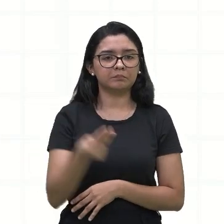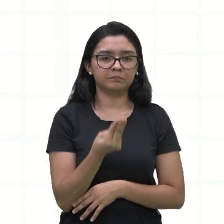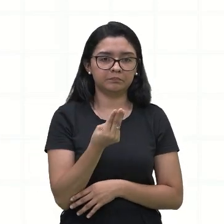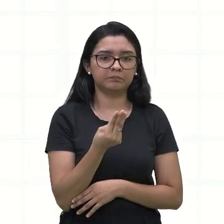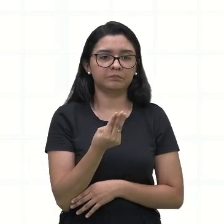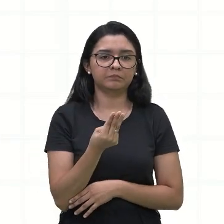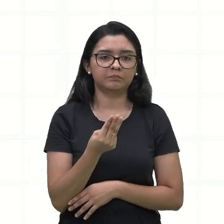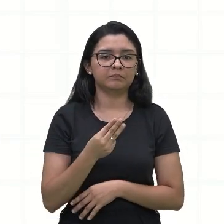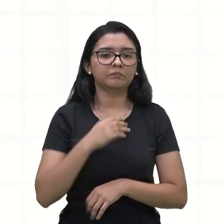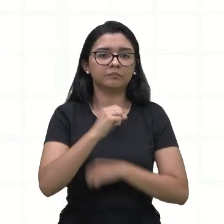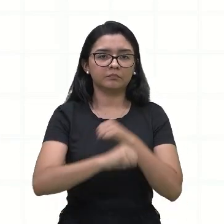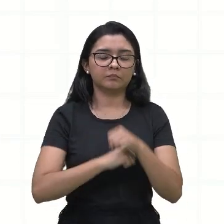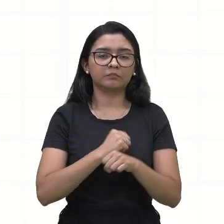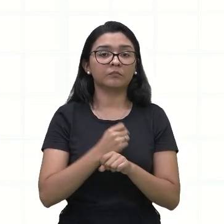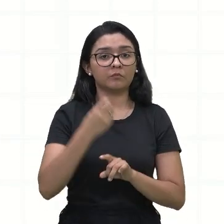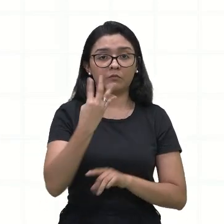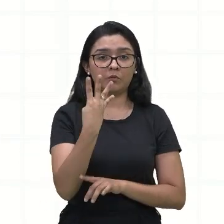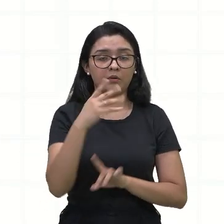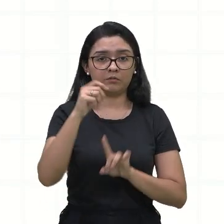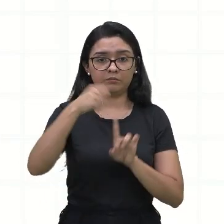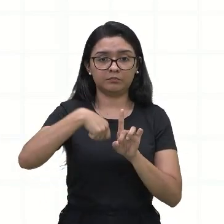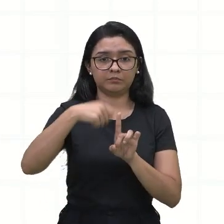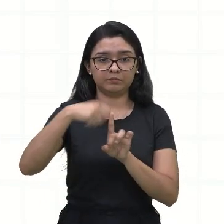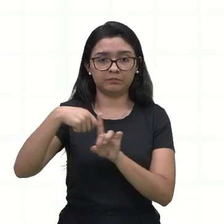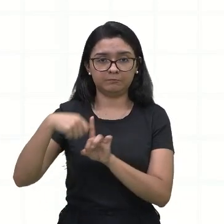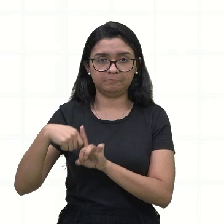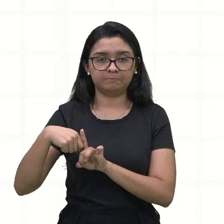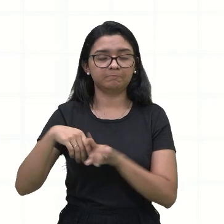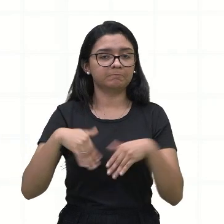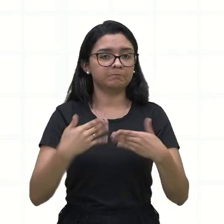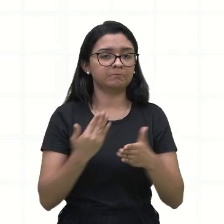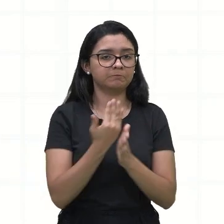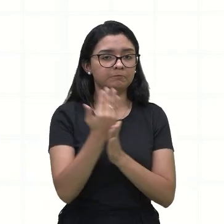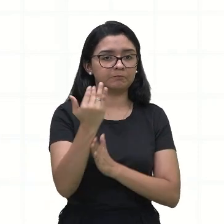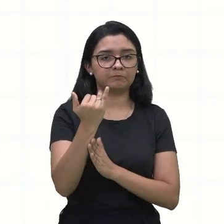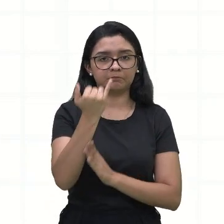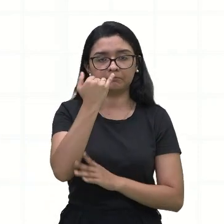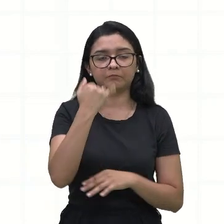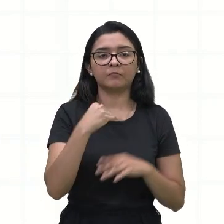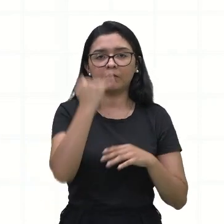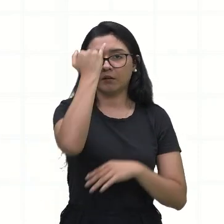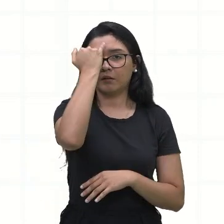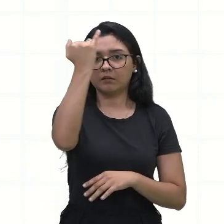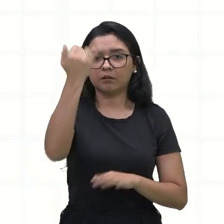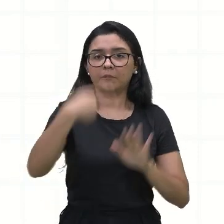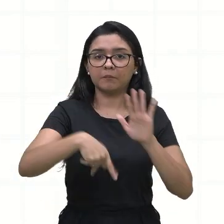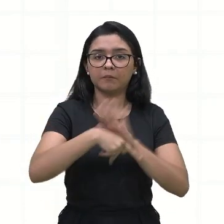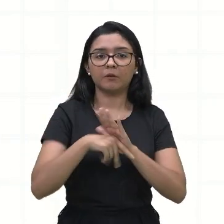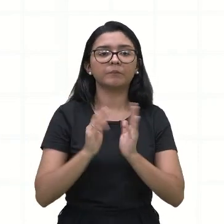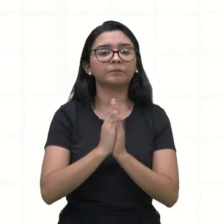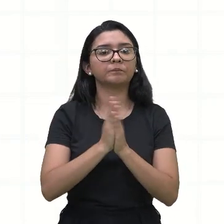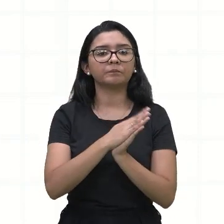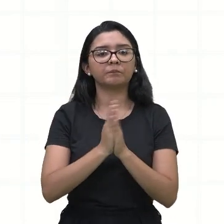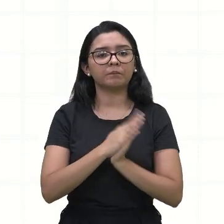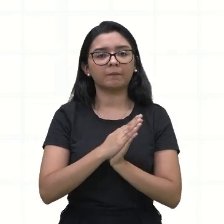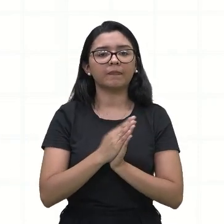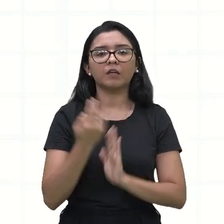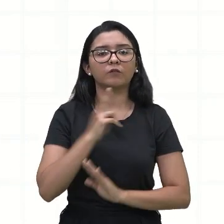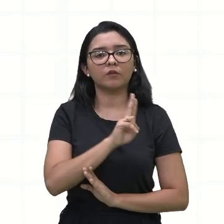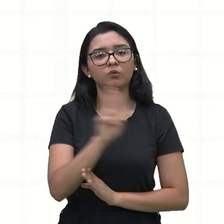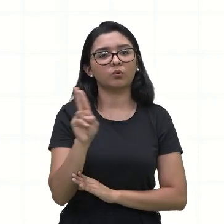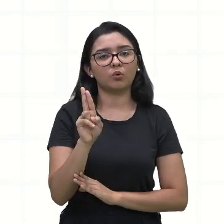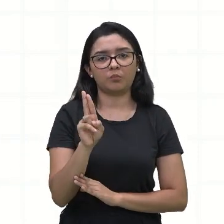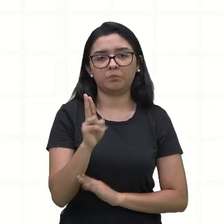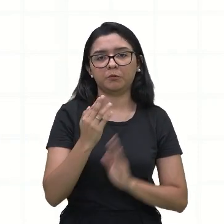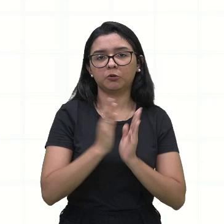Notem aqui, ó, que começamos aqui com esse texto. A ideia do brinquedo. Nota que eles não falam o nome do brinquedo, né?